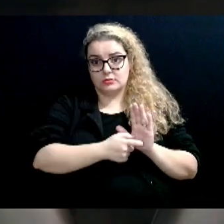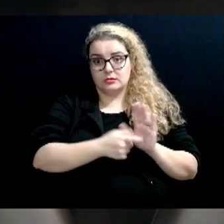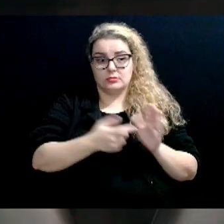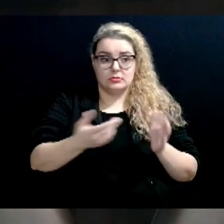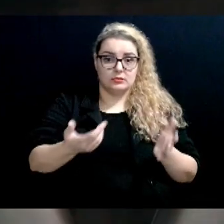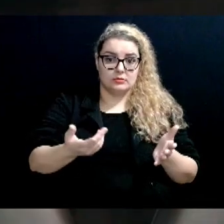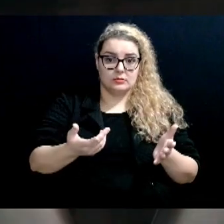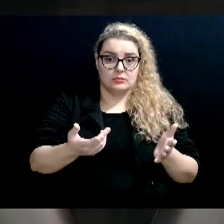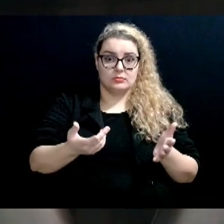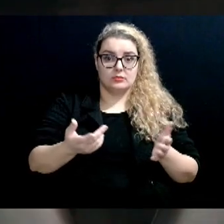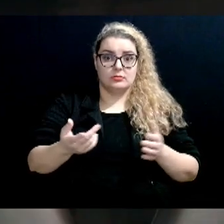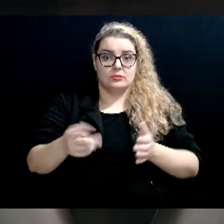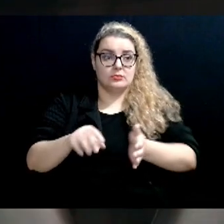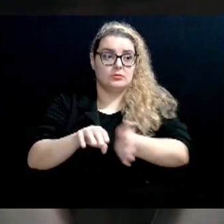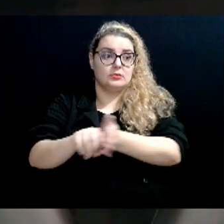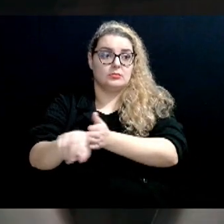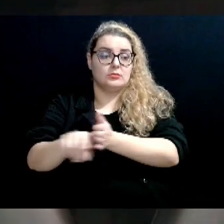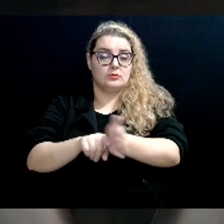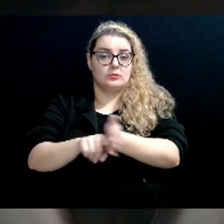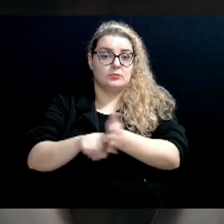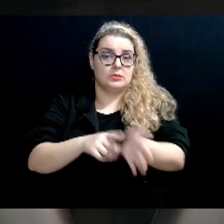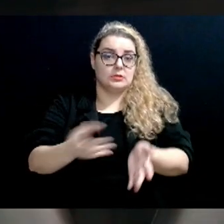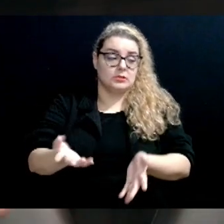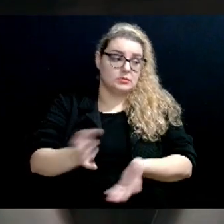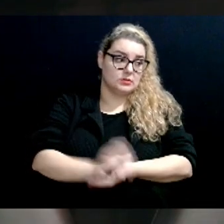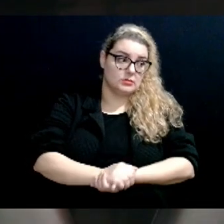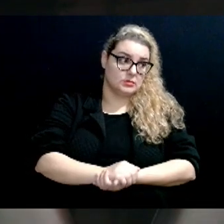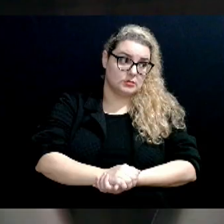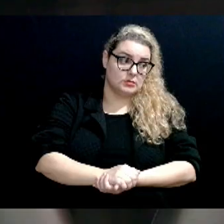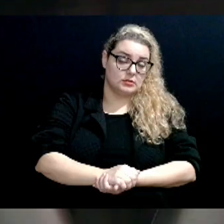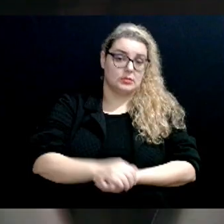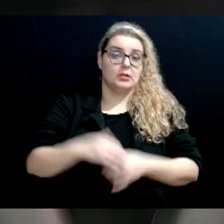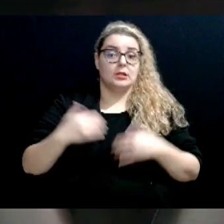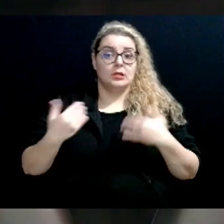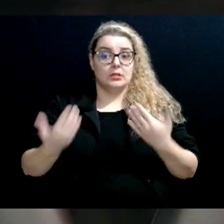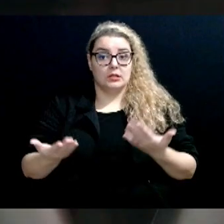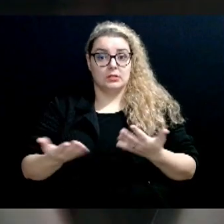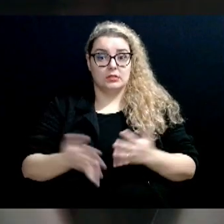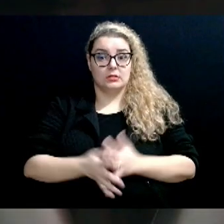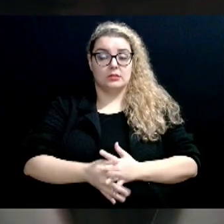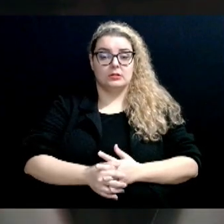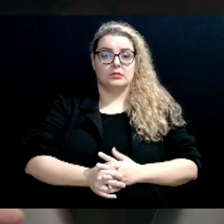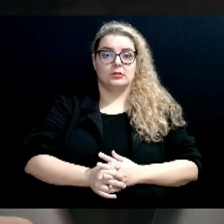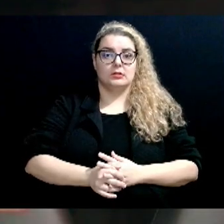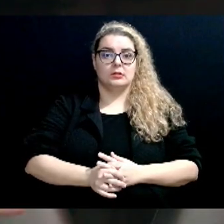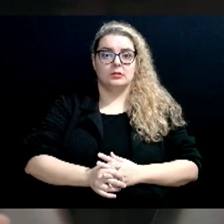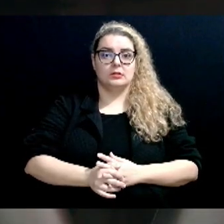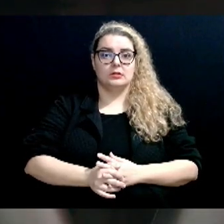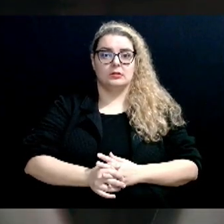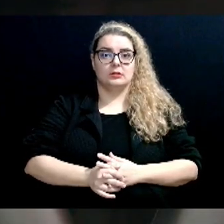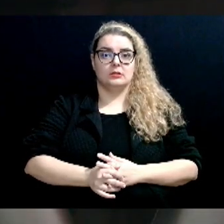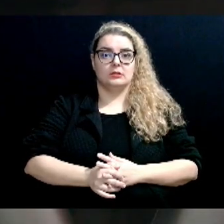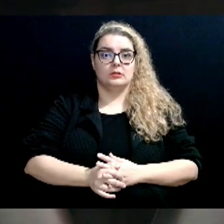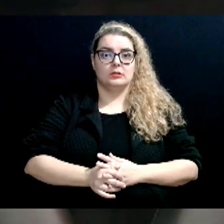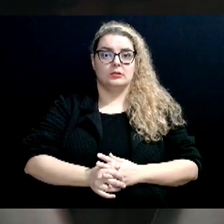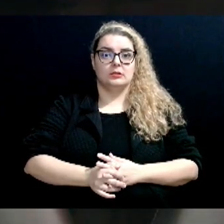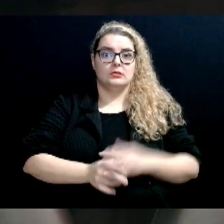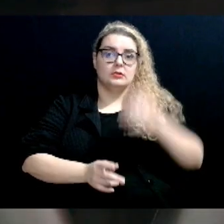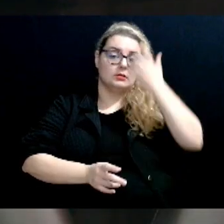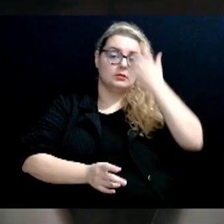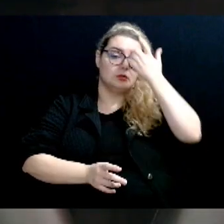no Google. Sim. Então, você passa a não criar as redes